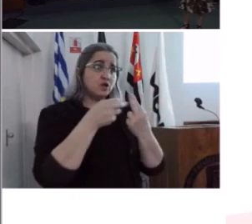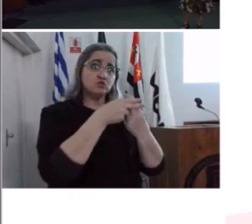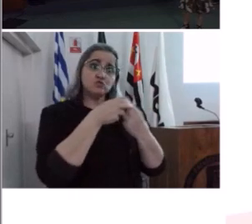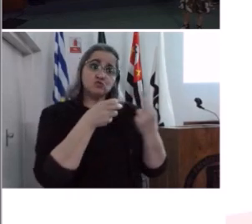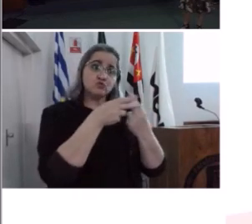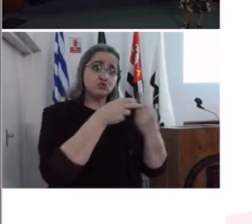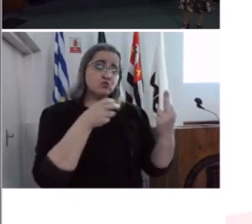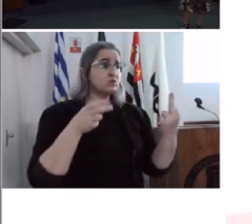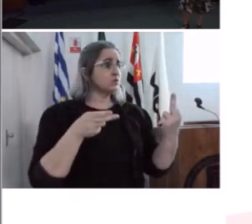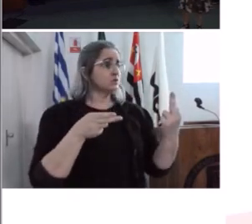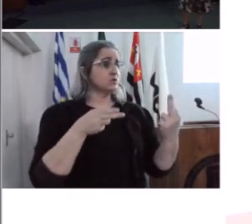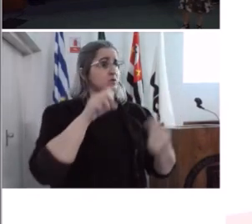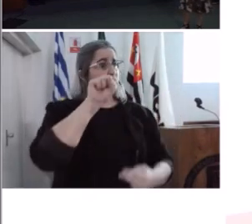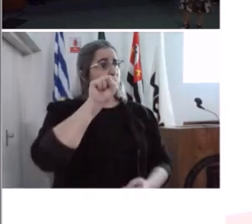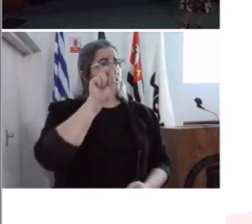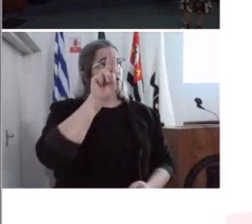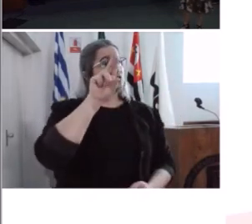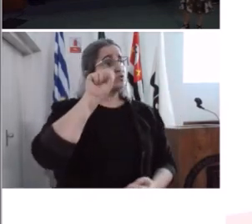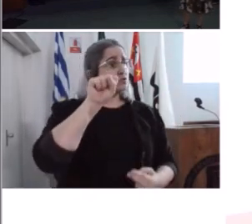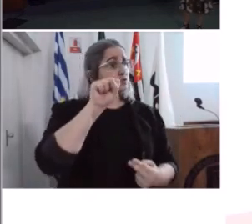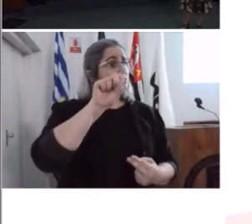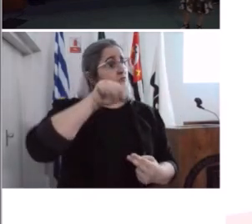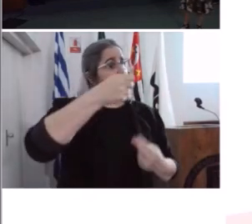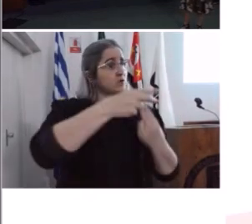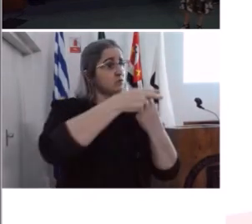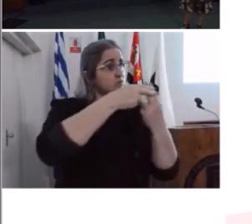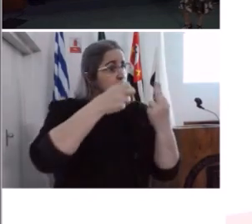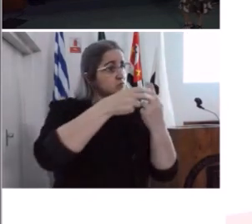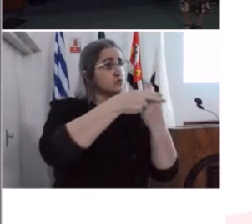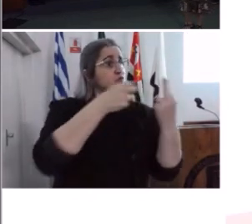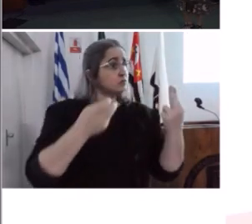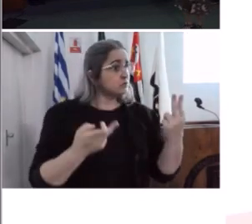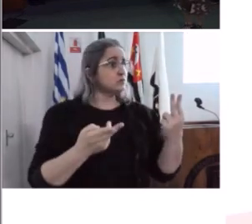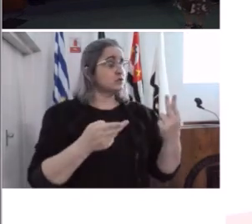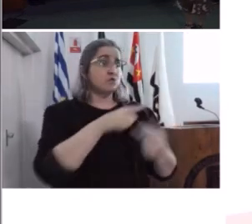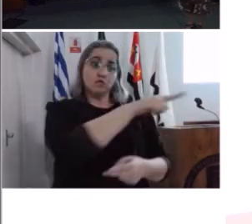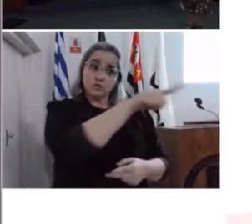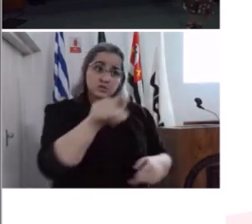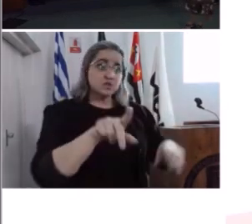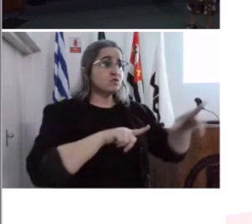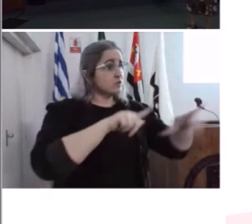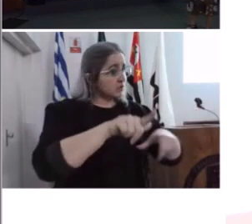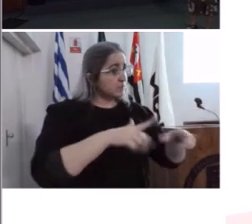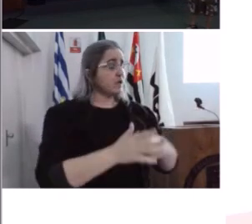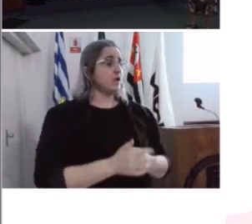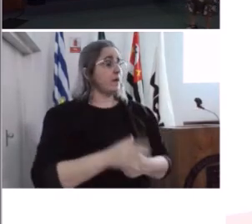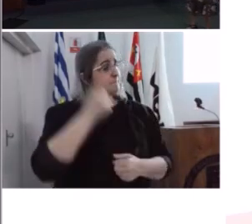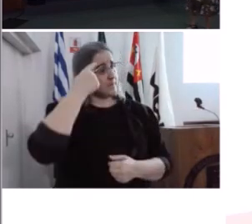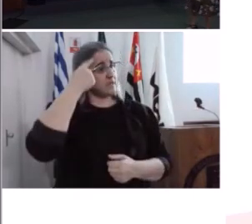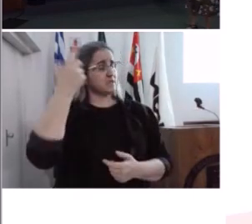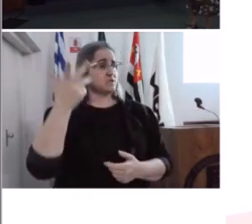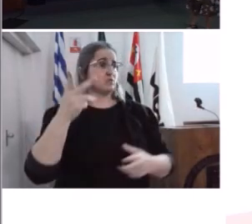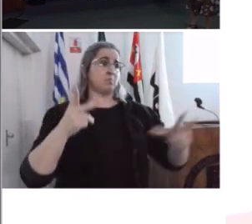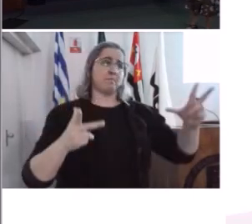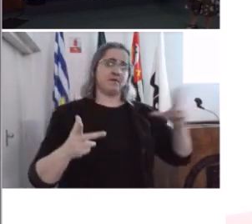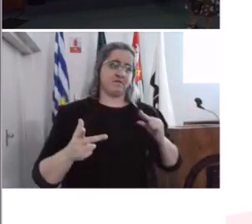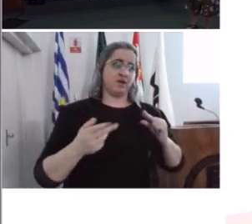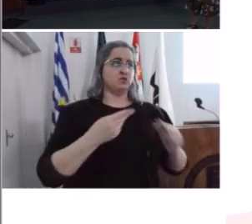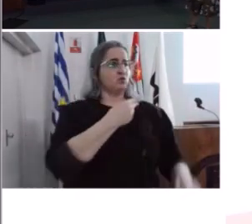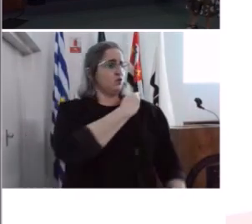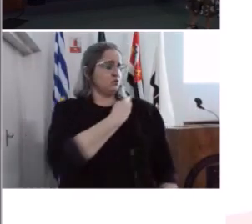na atenção à saúde, ao serviço para esses públicos, né? Independentemente se for no setor público ou no setor privado,